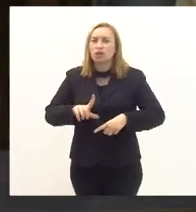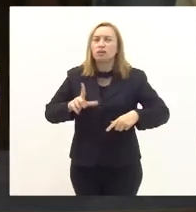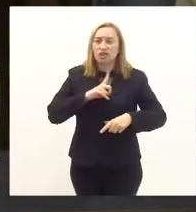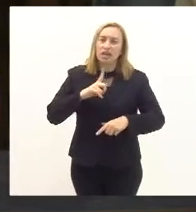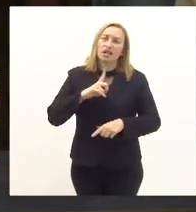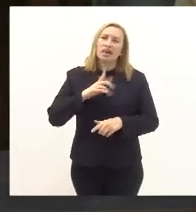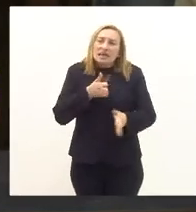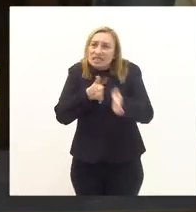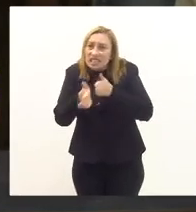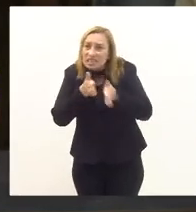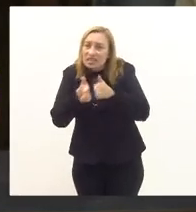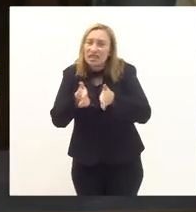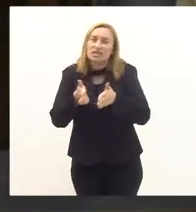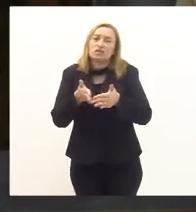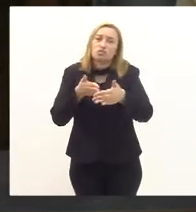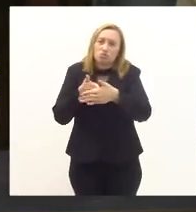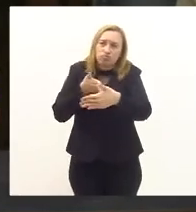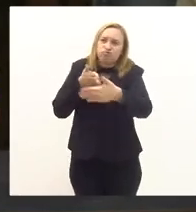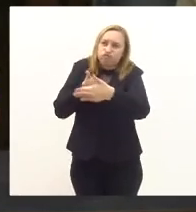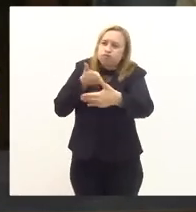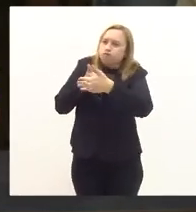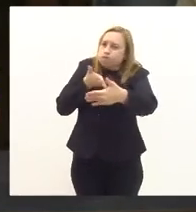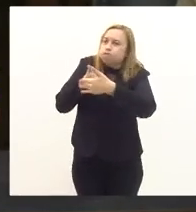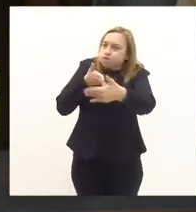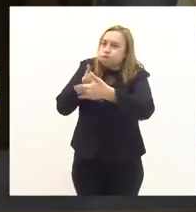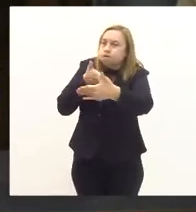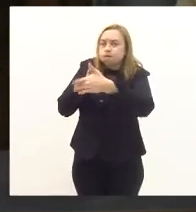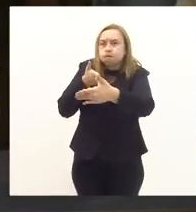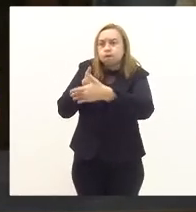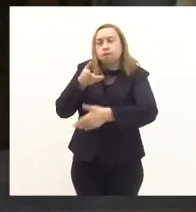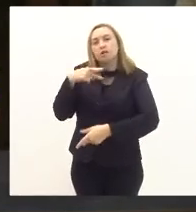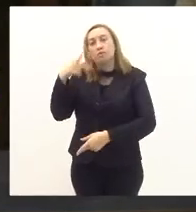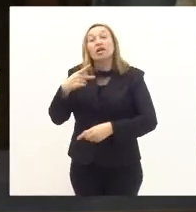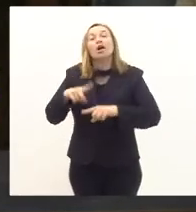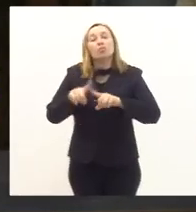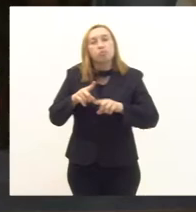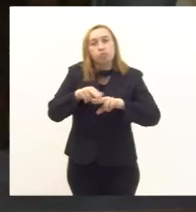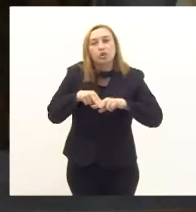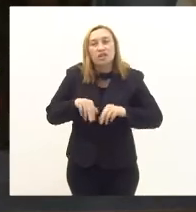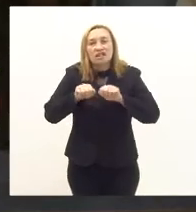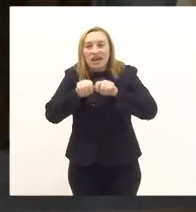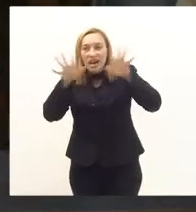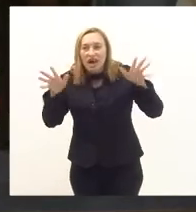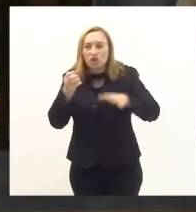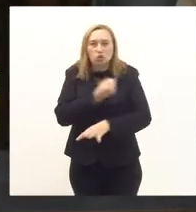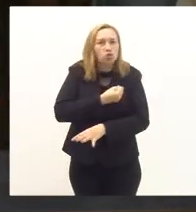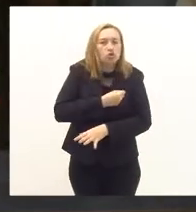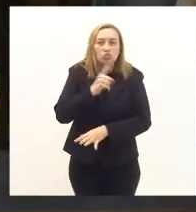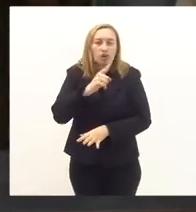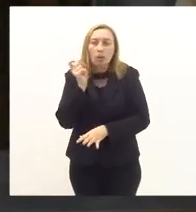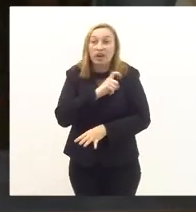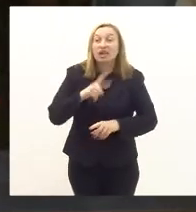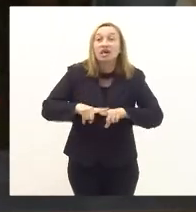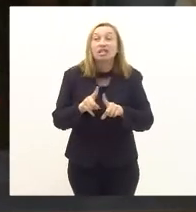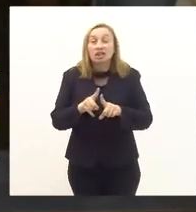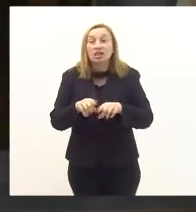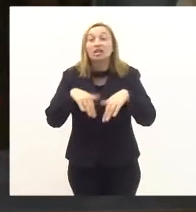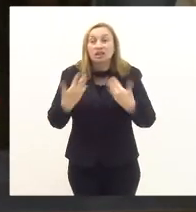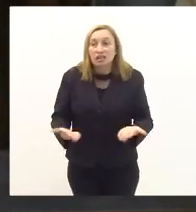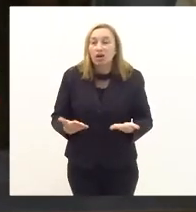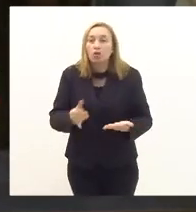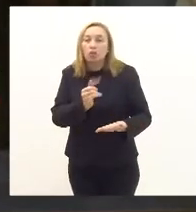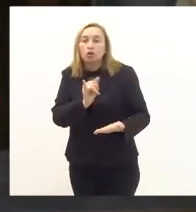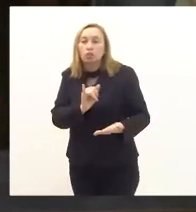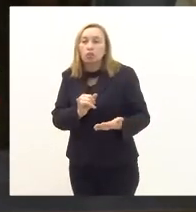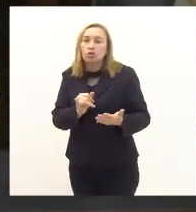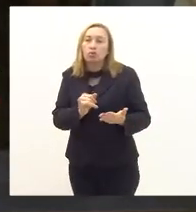cidadania, de acesso a essas políticas. Então, é por isso que é claro, né? Os números não mentem. E aí a demanda é latente,